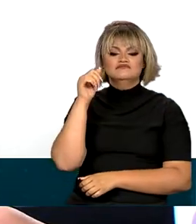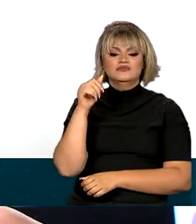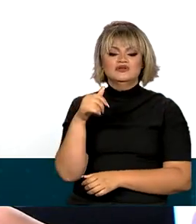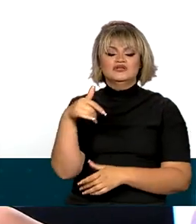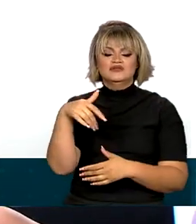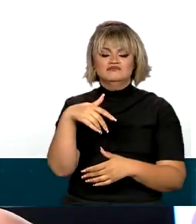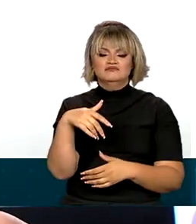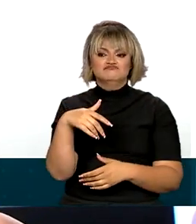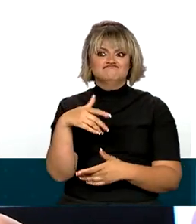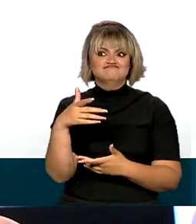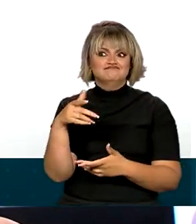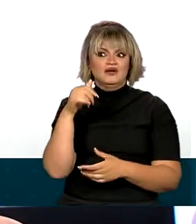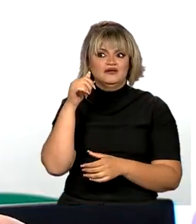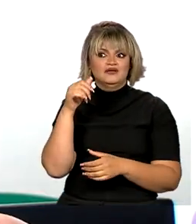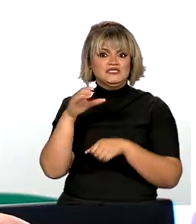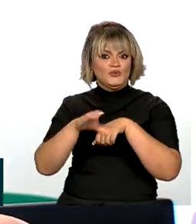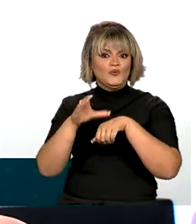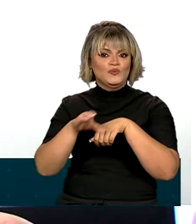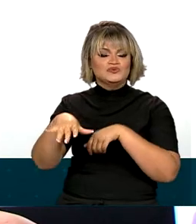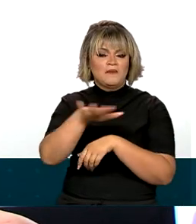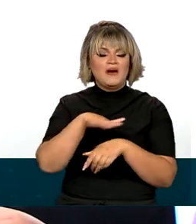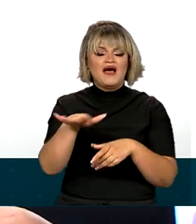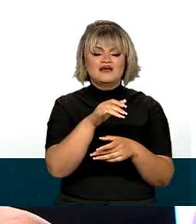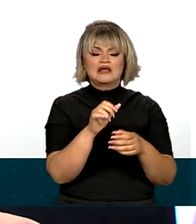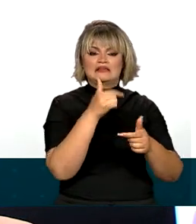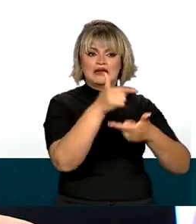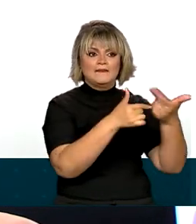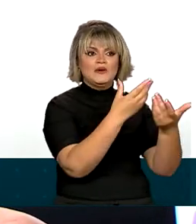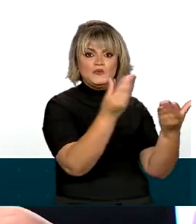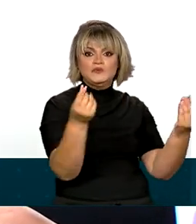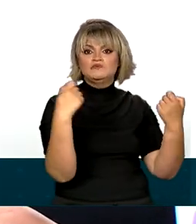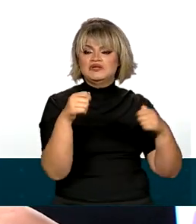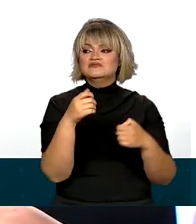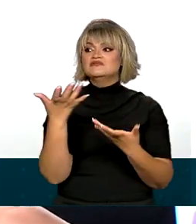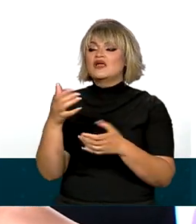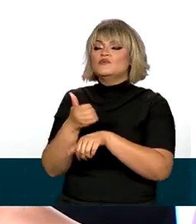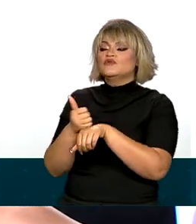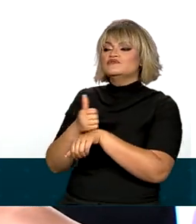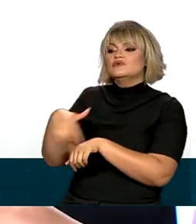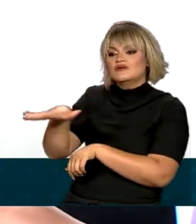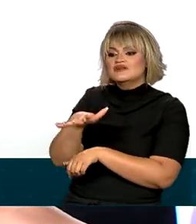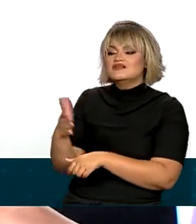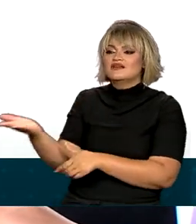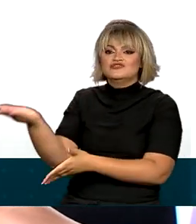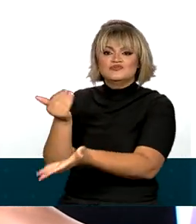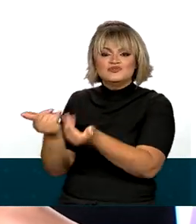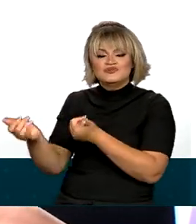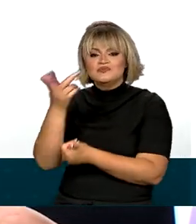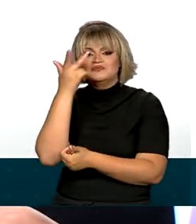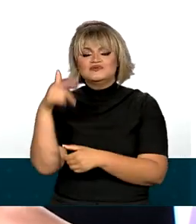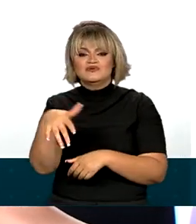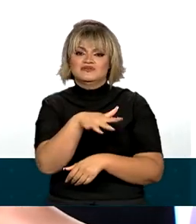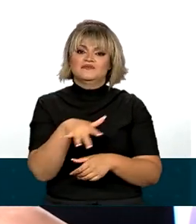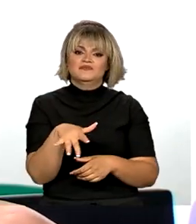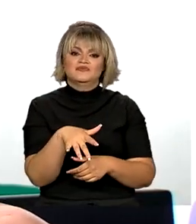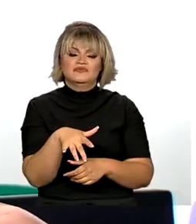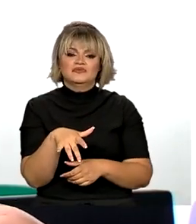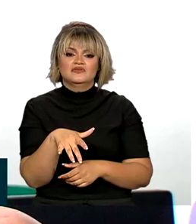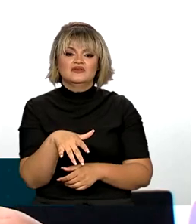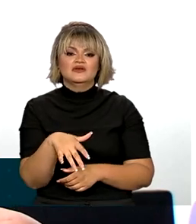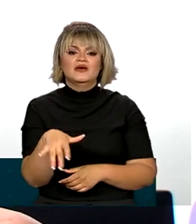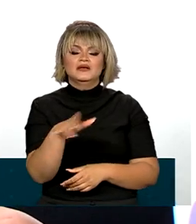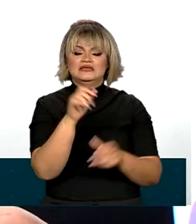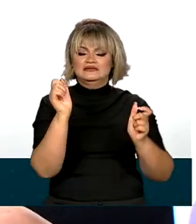O mercado está pedindo esse curso, né? Nós temos vários estabelecimentos comerciais que estão pedindo, estão oferecendo o espaço